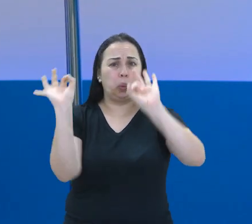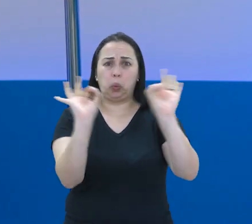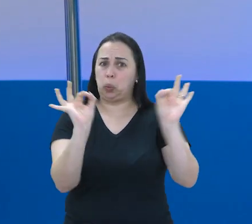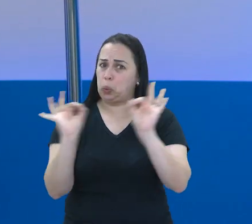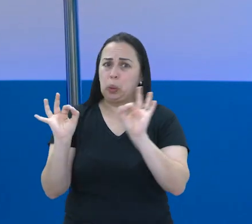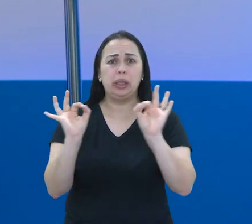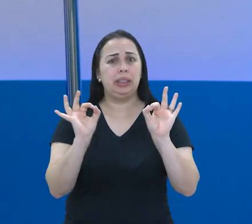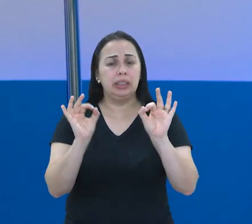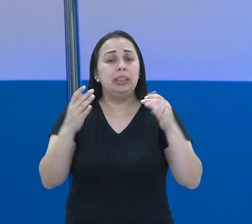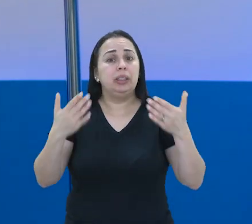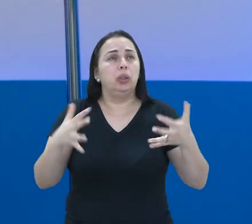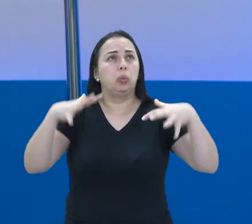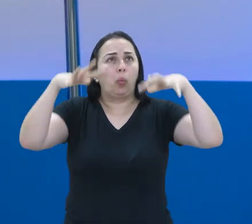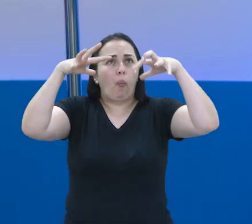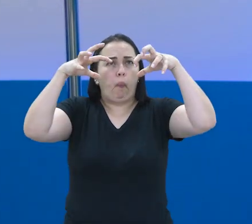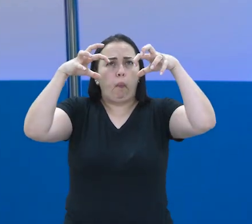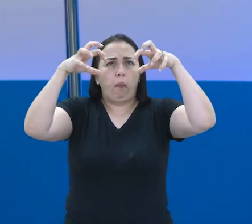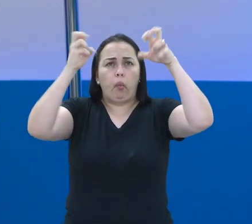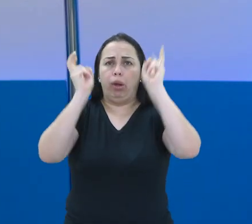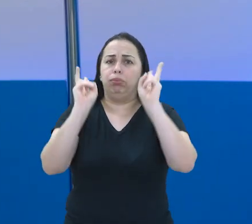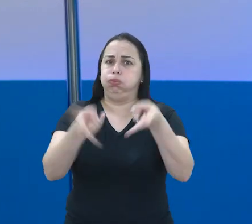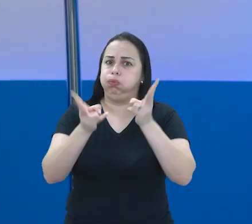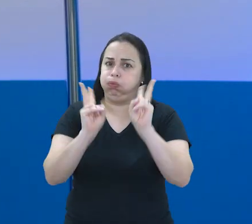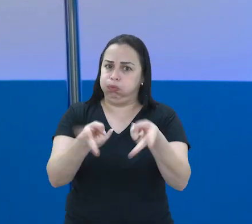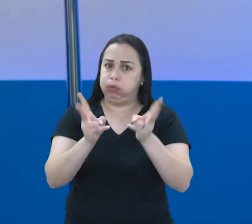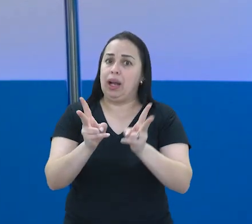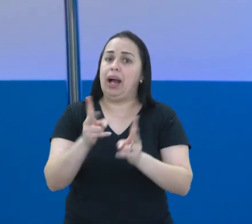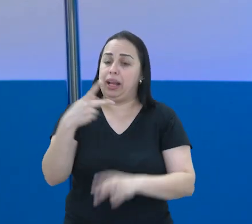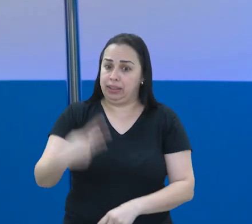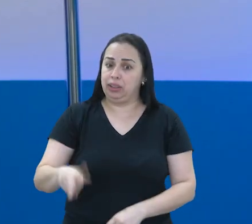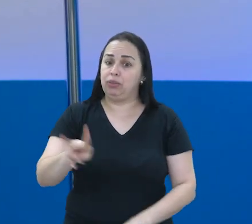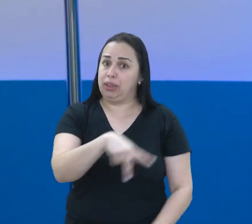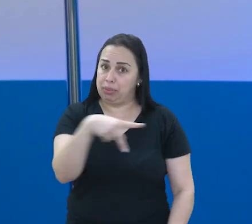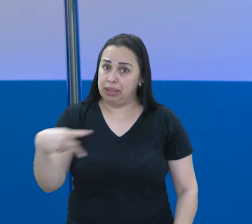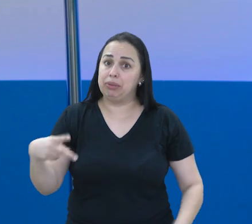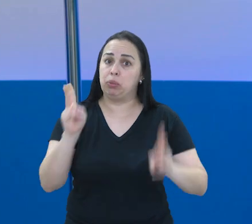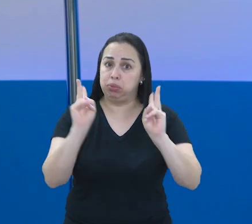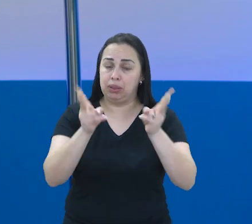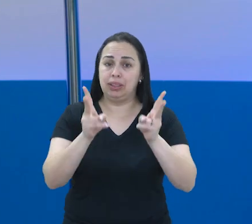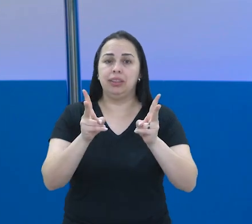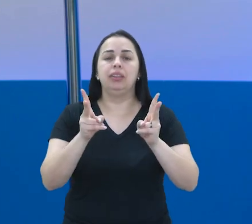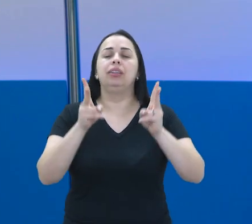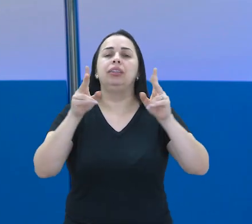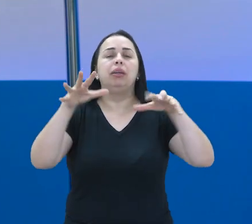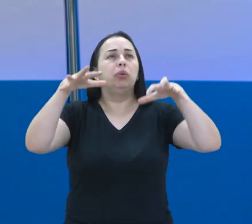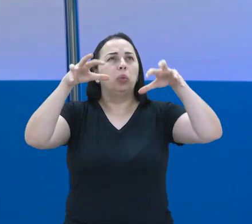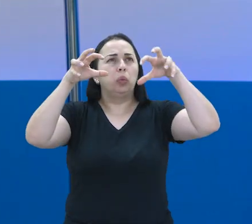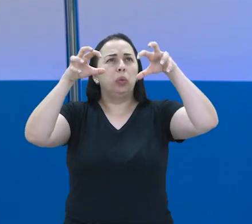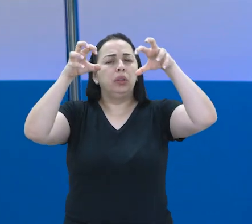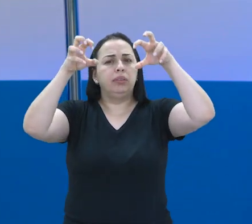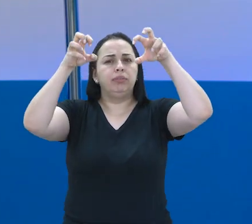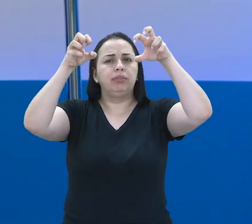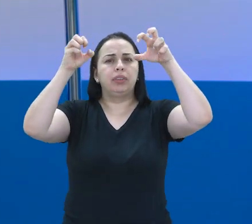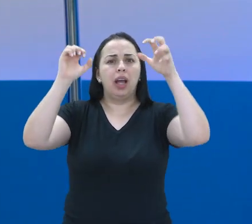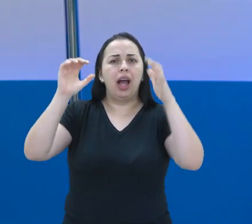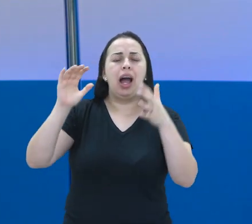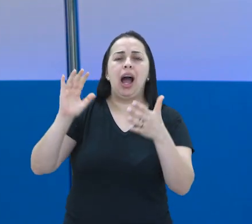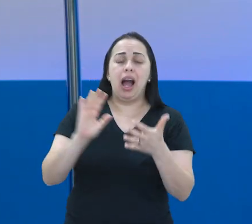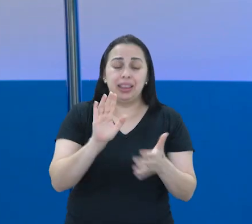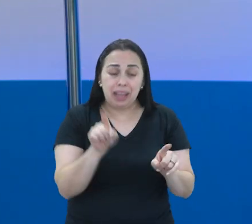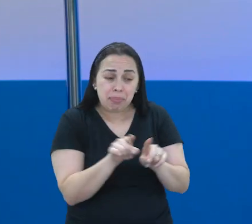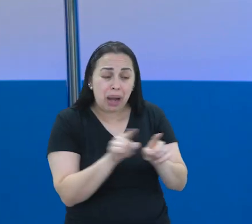chuva para os próximos dias e o tempo seco permanece também aqui na nossa região. Além da baixa umidade relativa do ar, a ocorrência